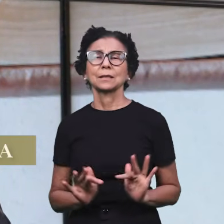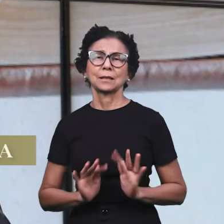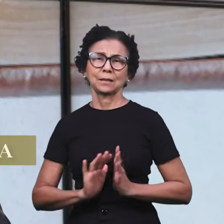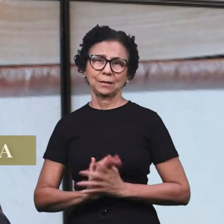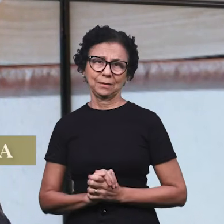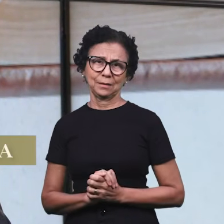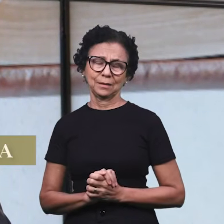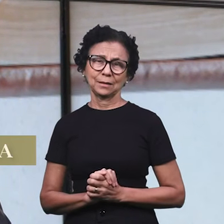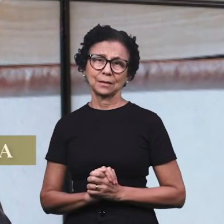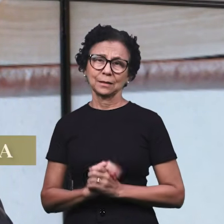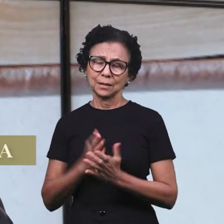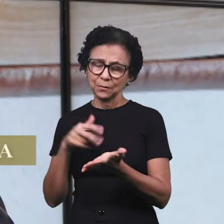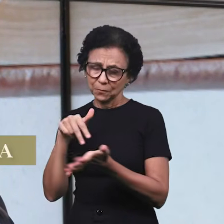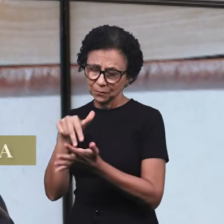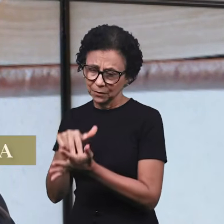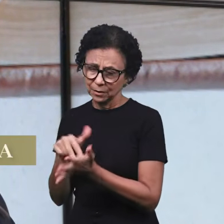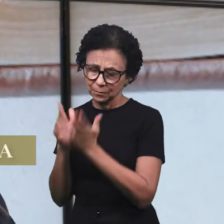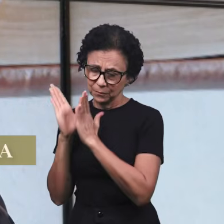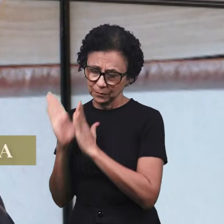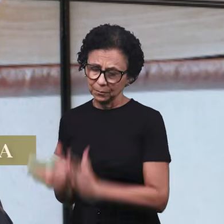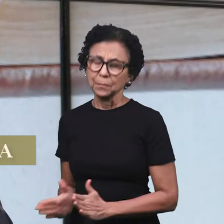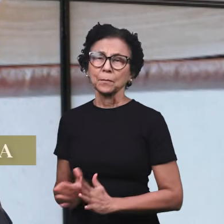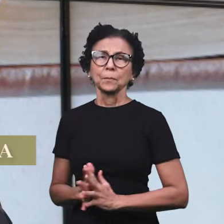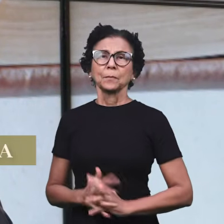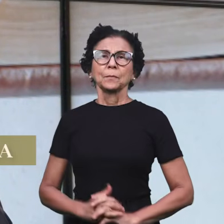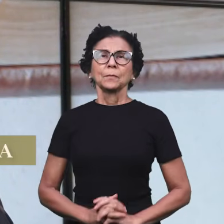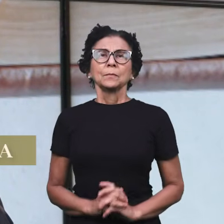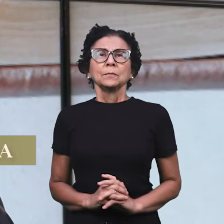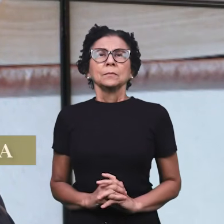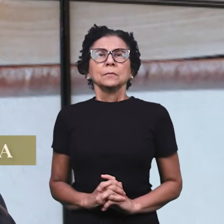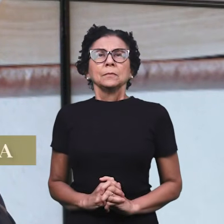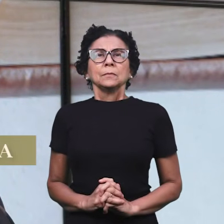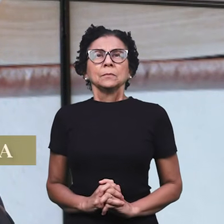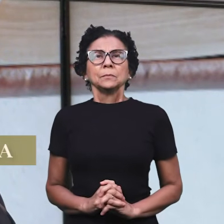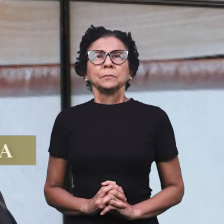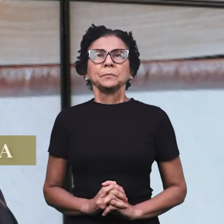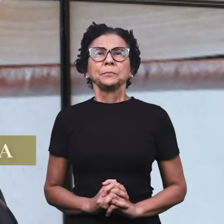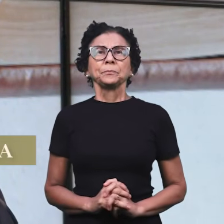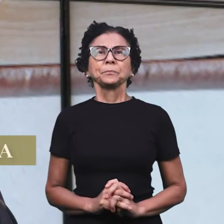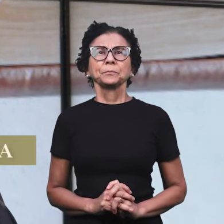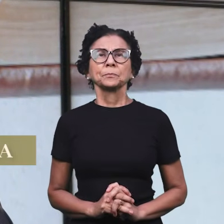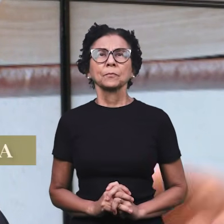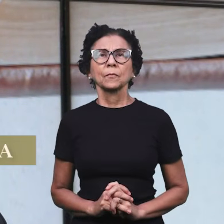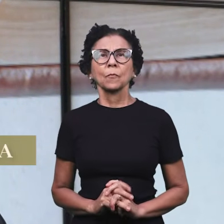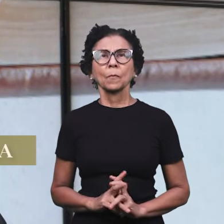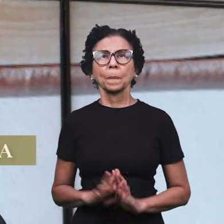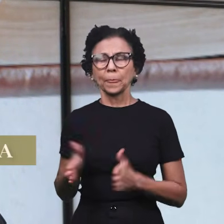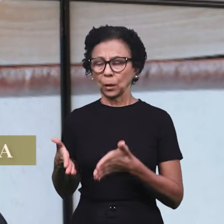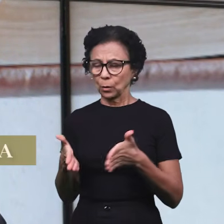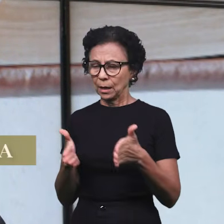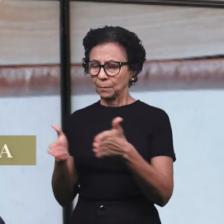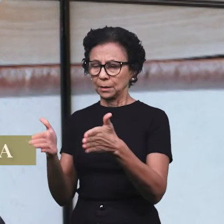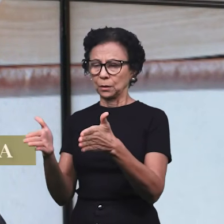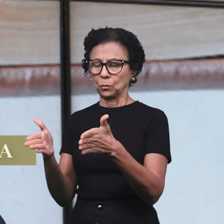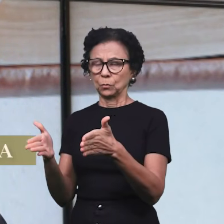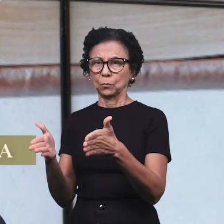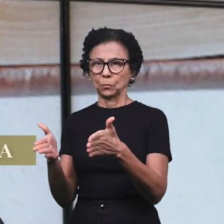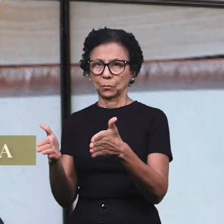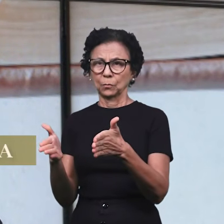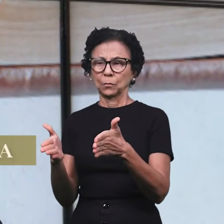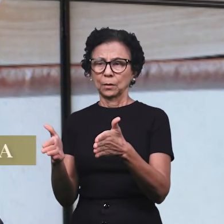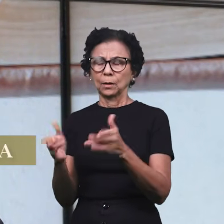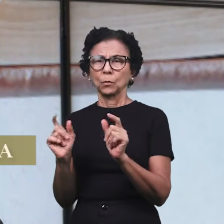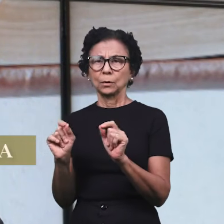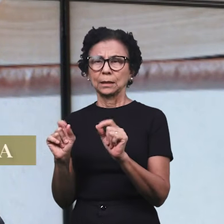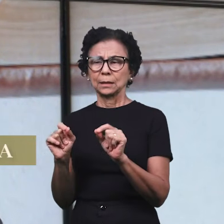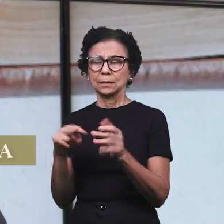um ponto que leva a outro ponto, mas que é delimitado, ele tem limites. Então, quando o